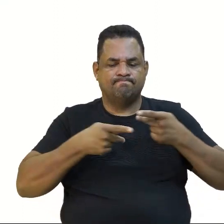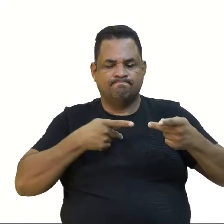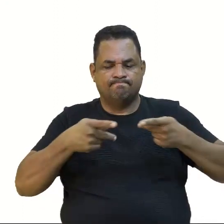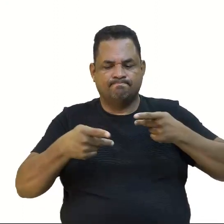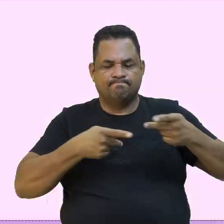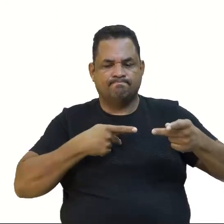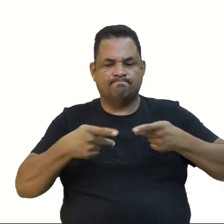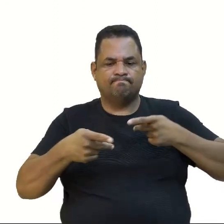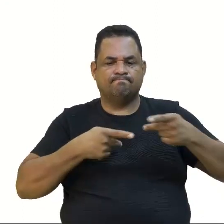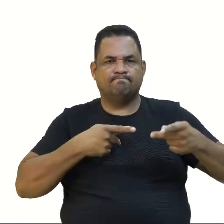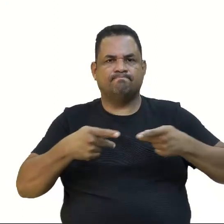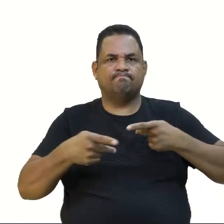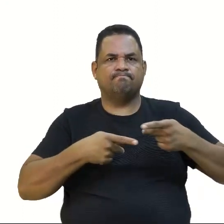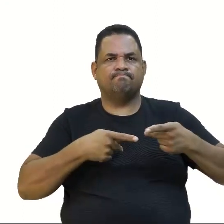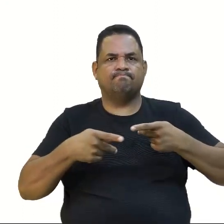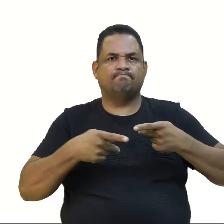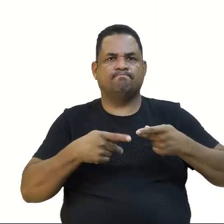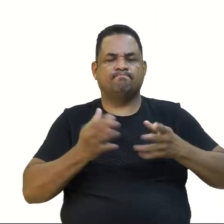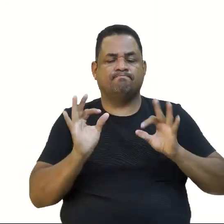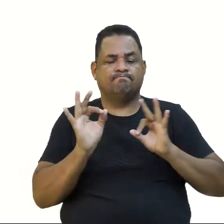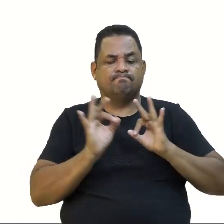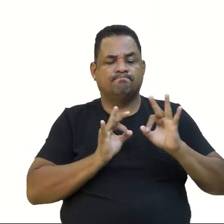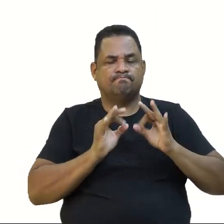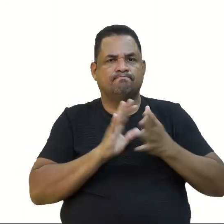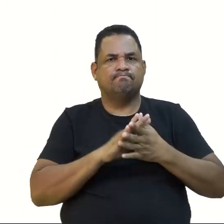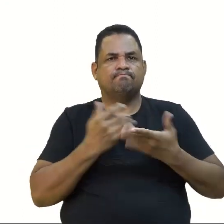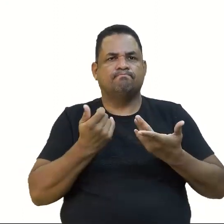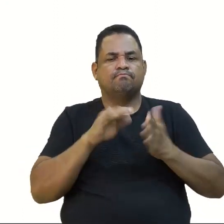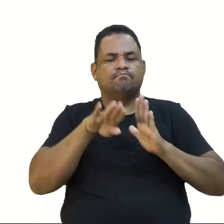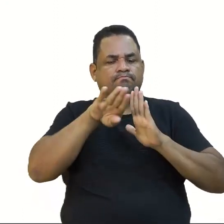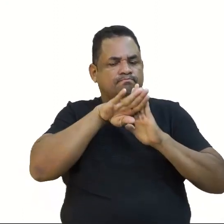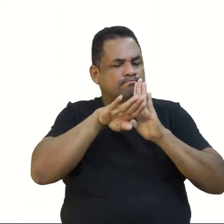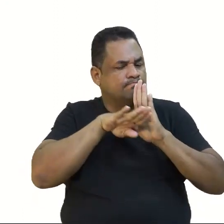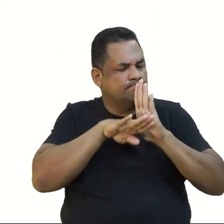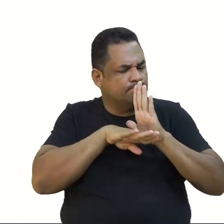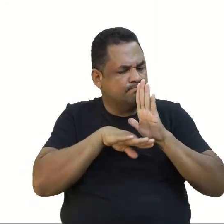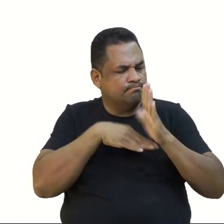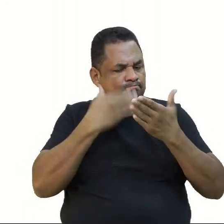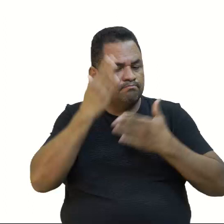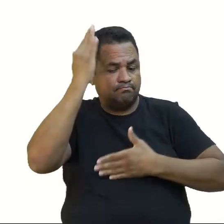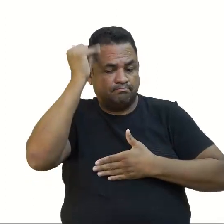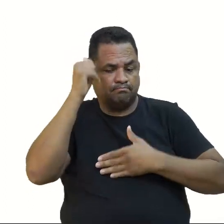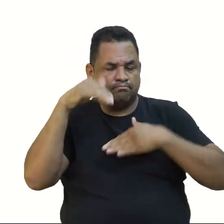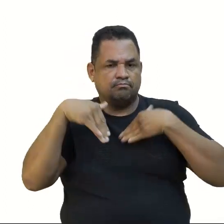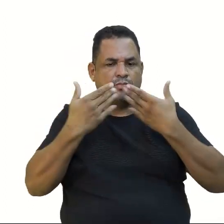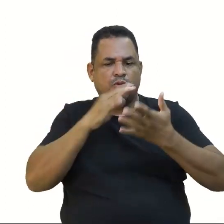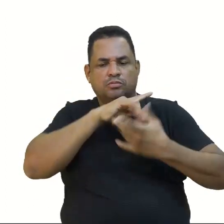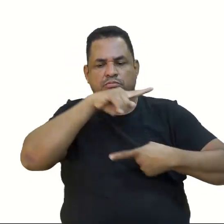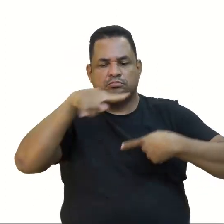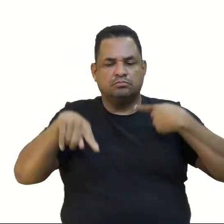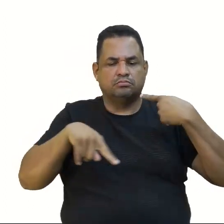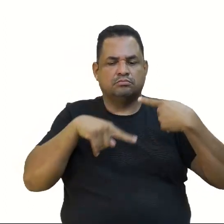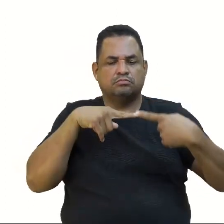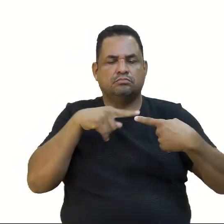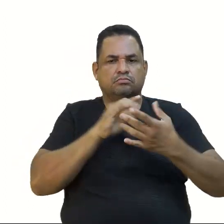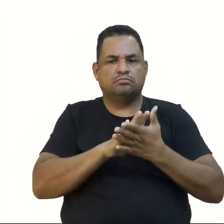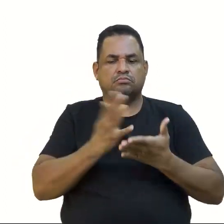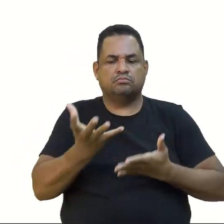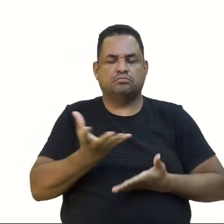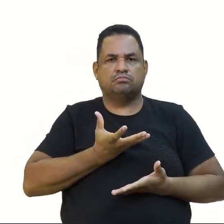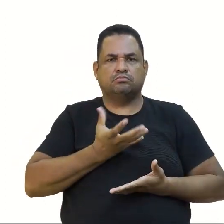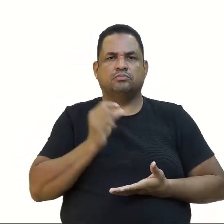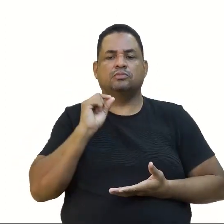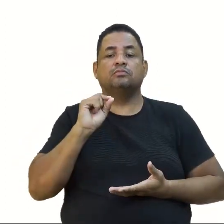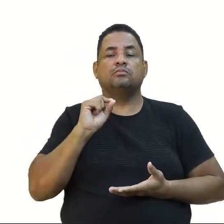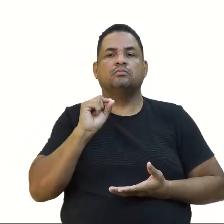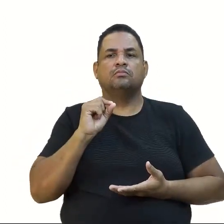planejamento. Olha só que coisa fundamental. Você precisa definir o objetivo desejado. O que você quer? O